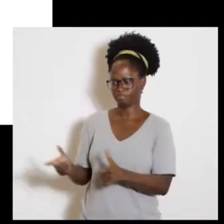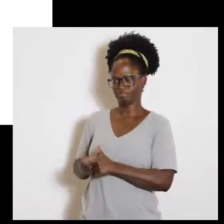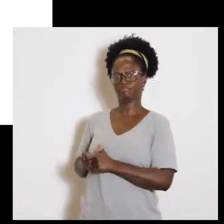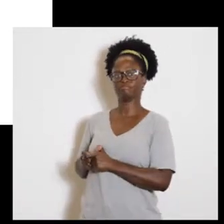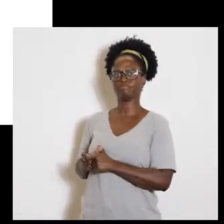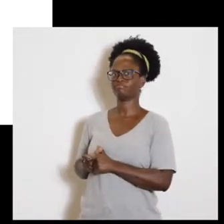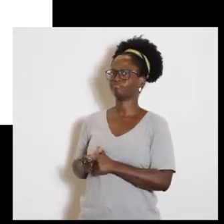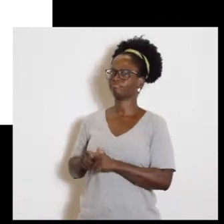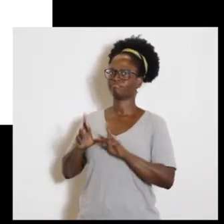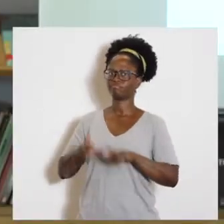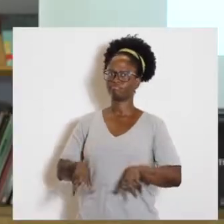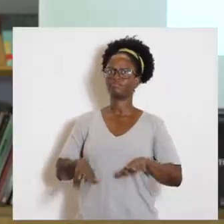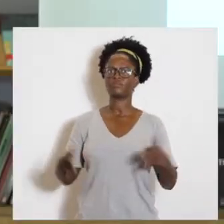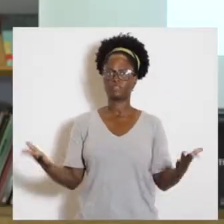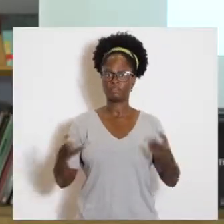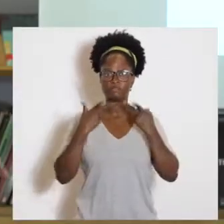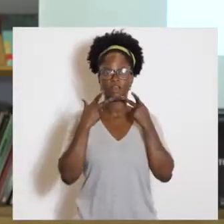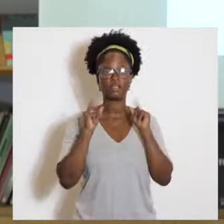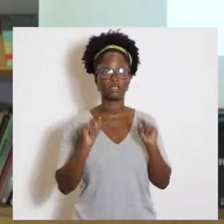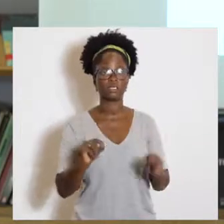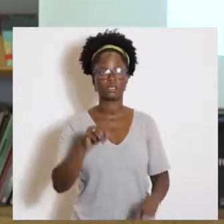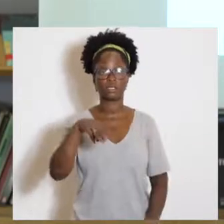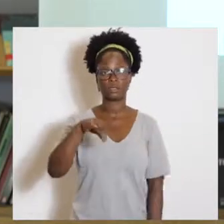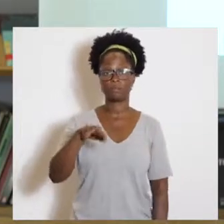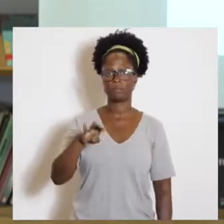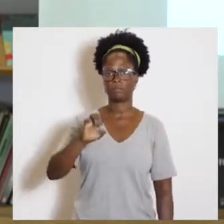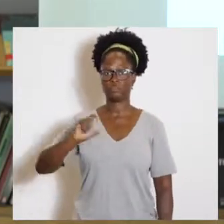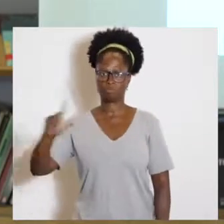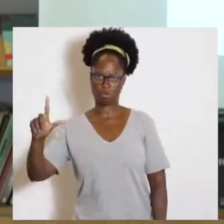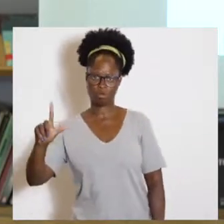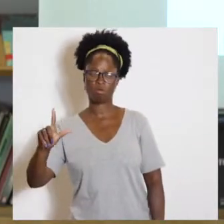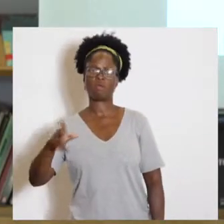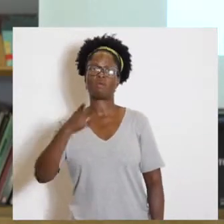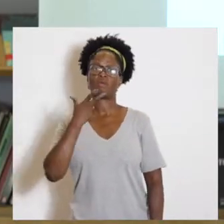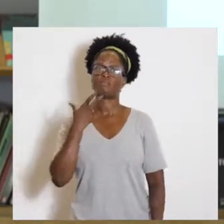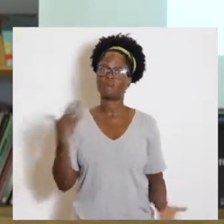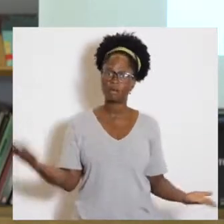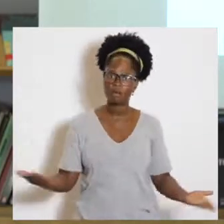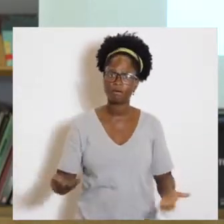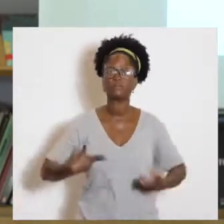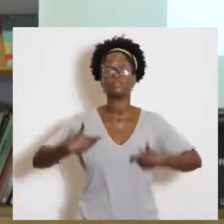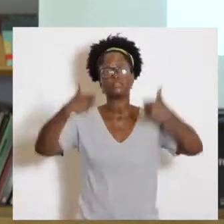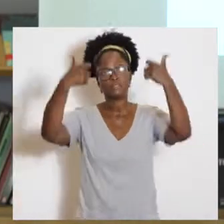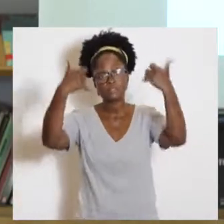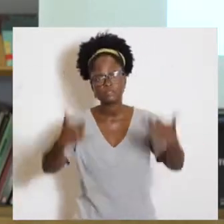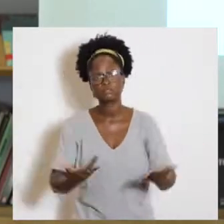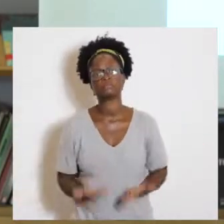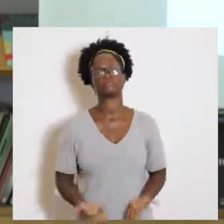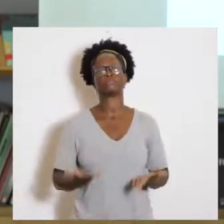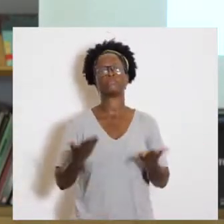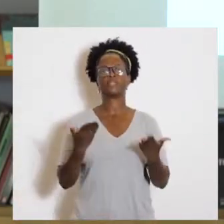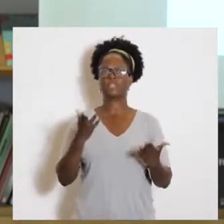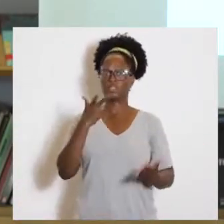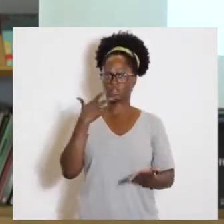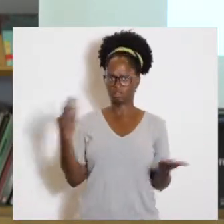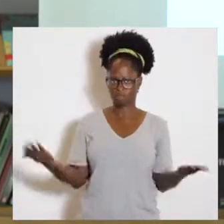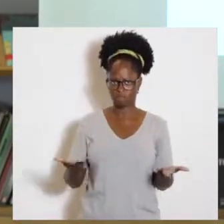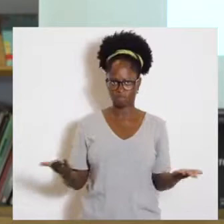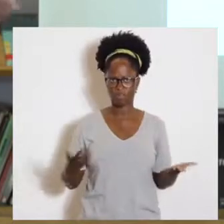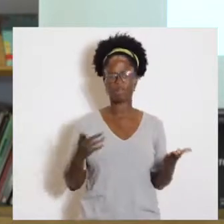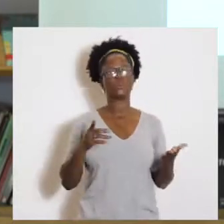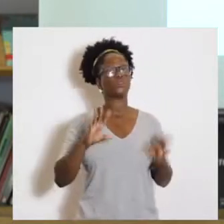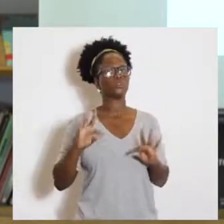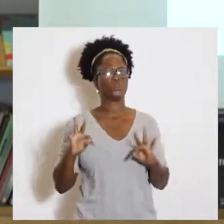minoria dizia e de michel de certeau ou é disso que a gente está falando aqui eu acho que é disso que